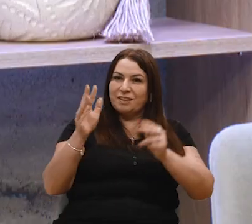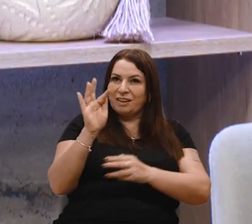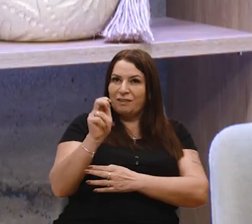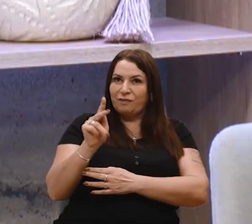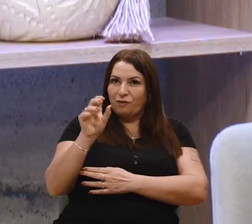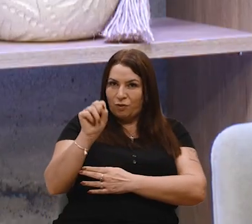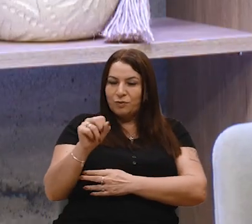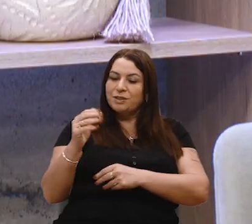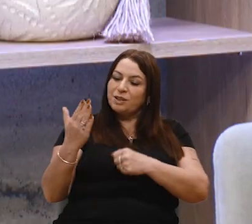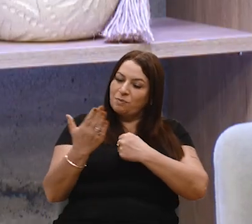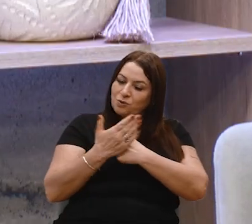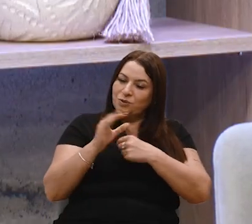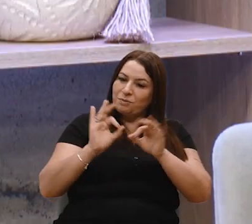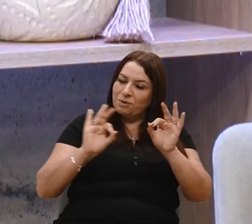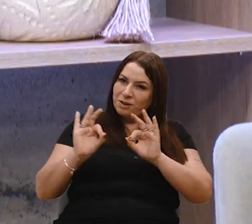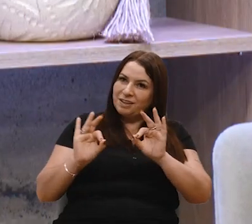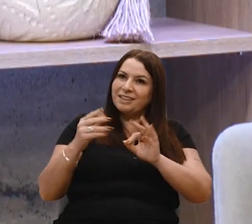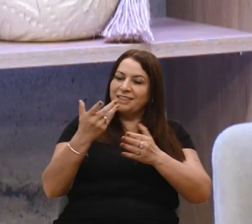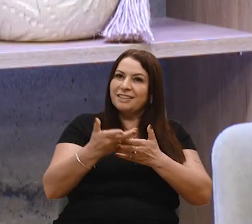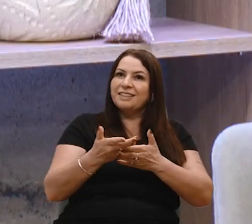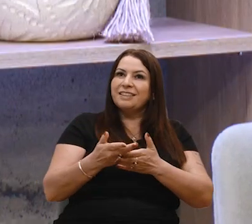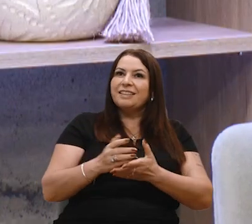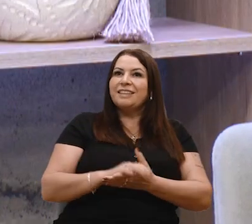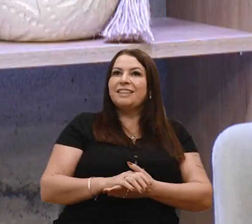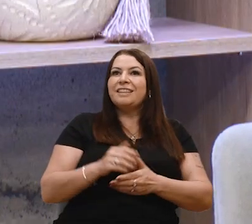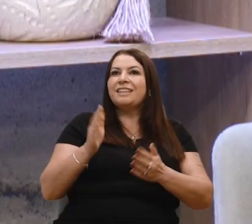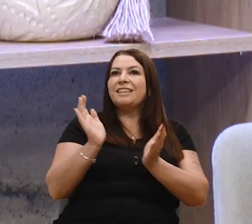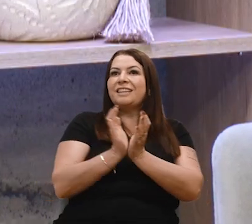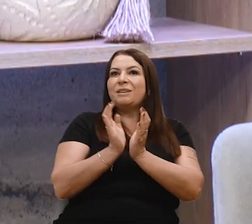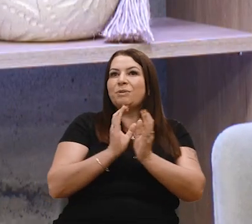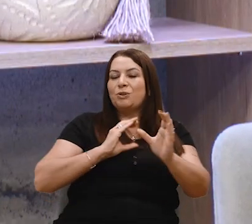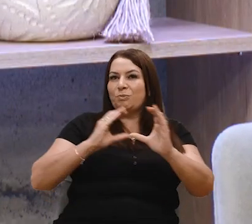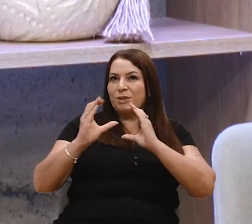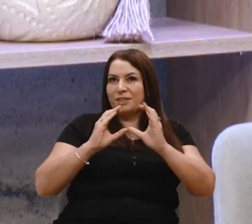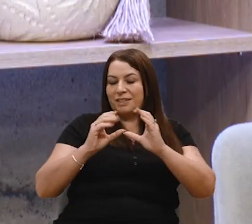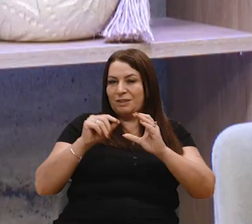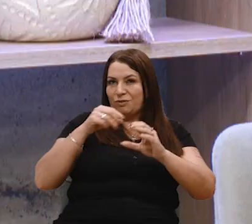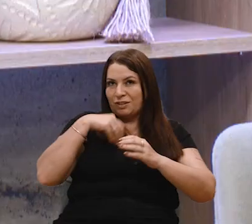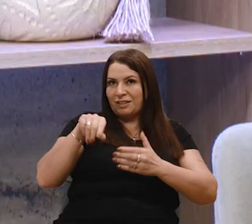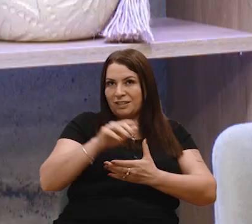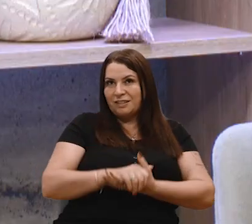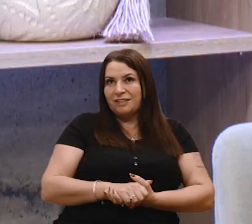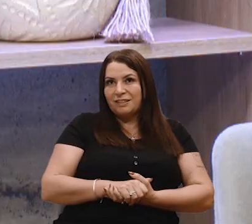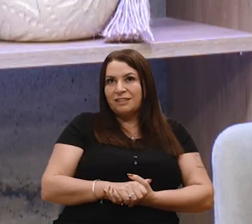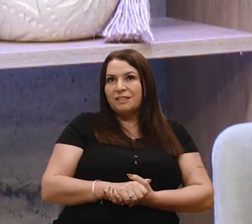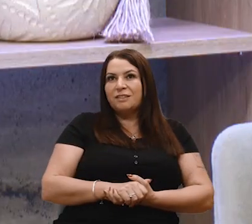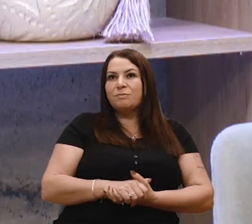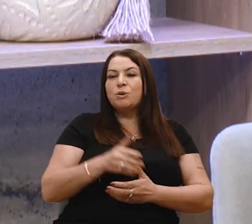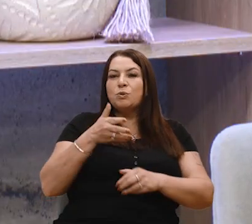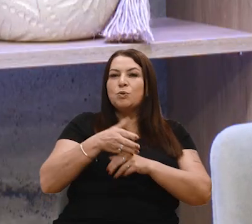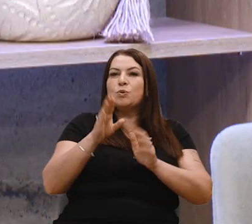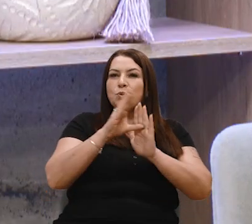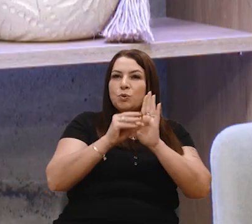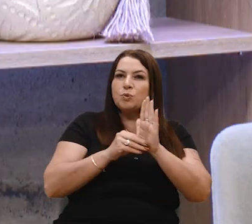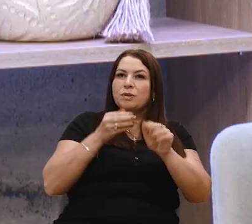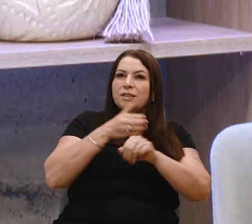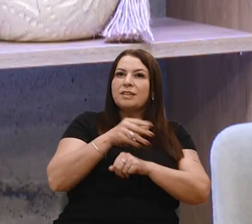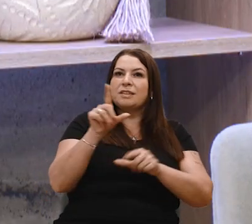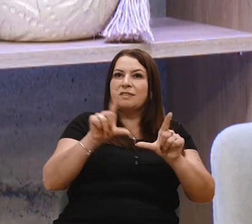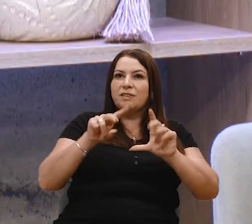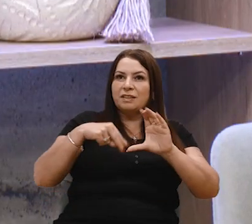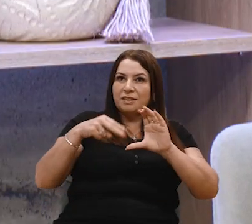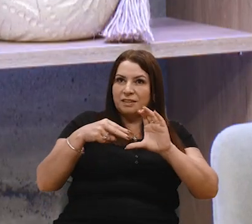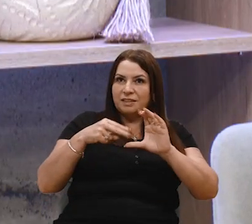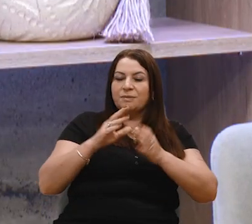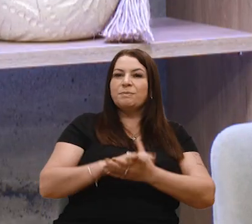equipe da edição, a equipe da Fox, que ajudou a gente nessa hora, a equipe de comunicação da Câmara de Caxias. Para acessar outros